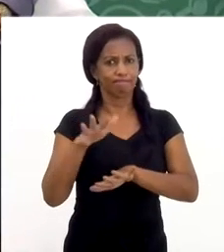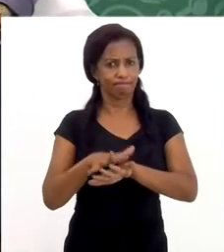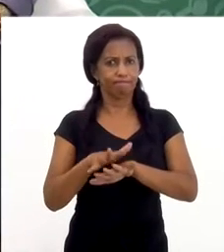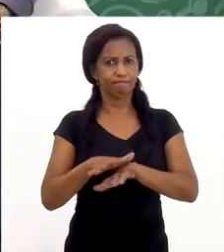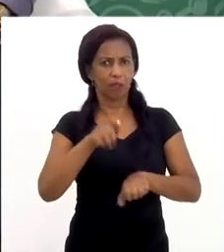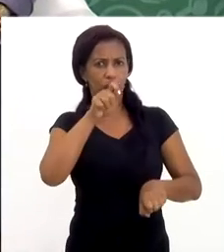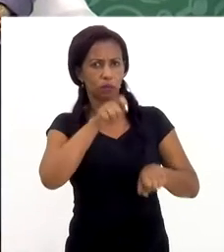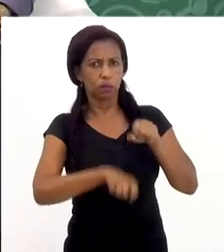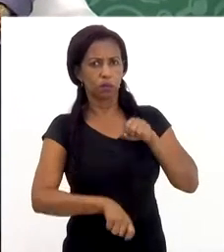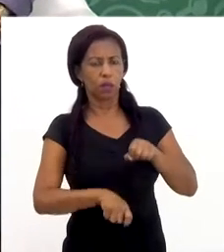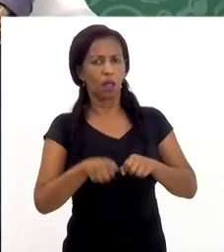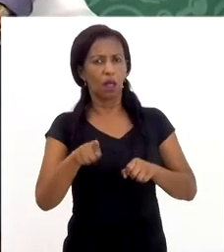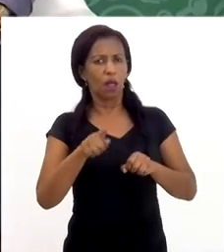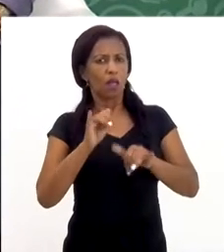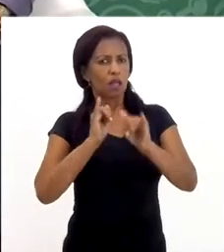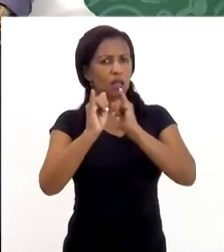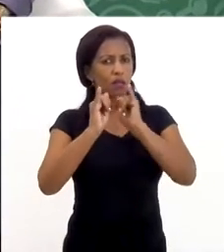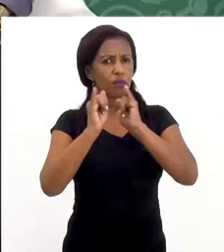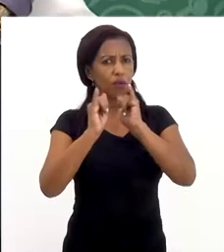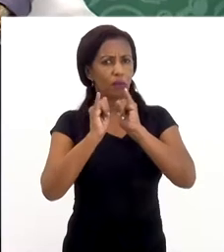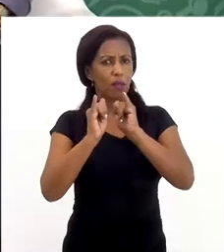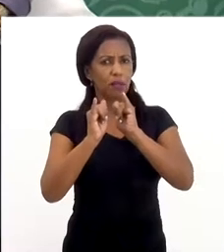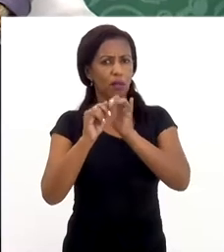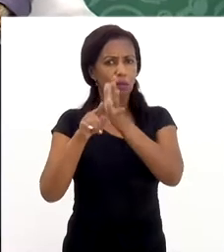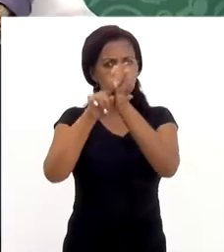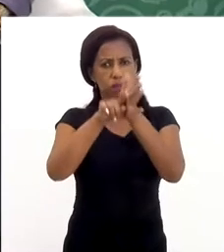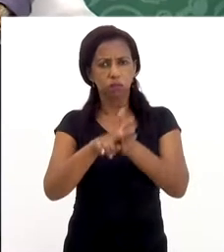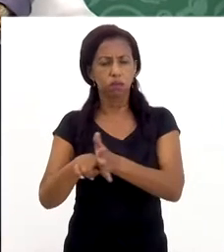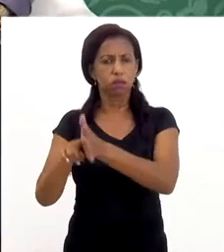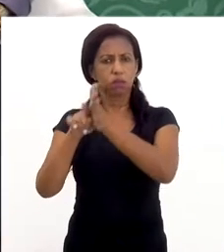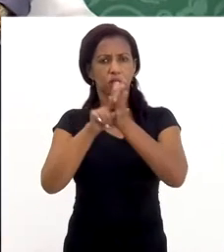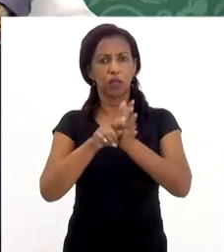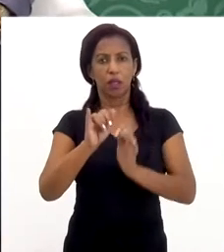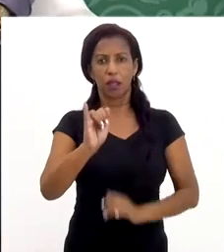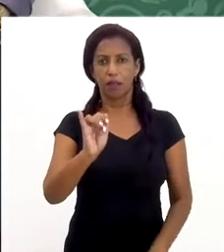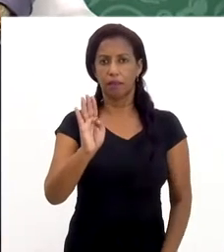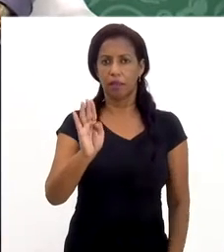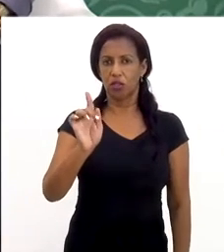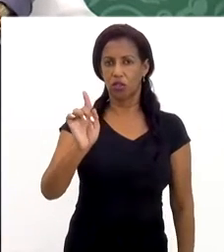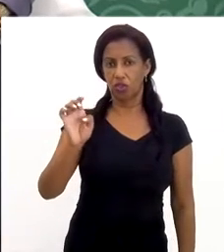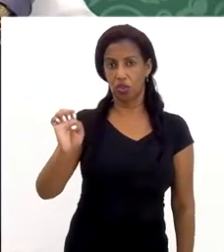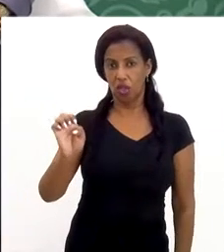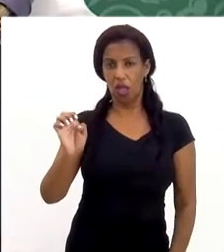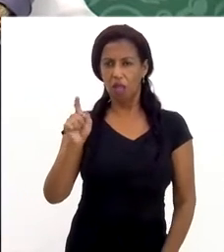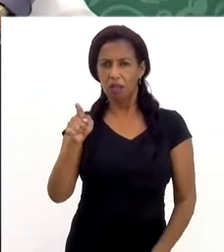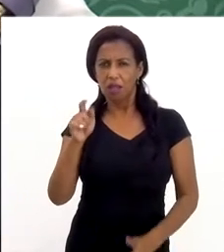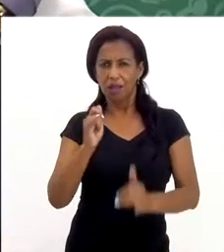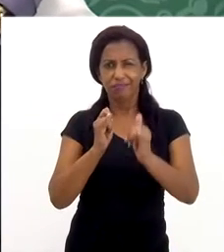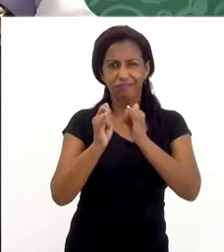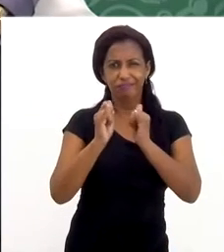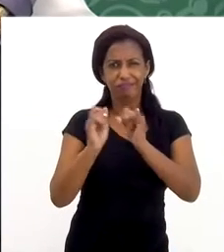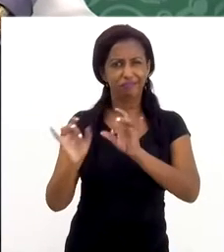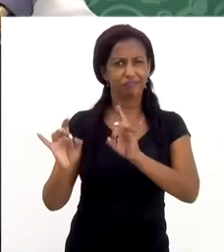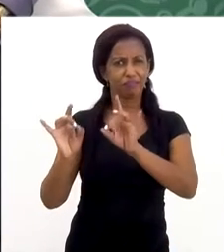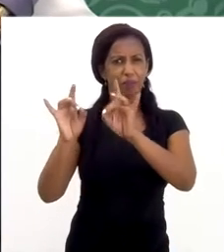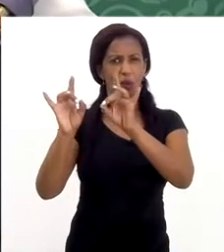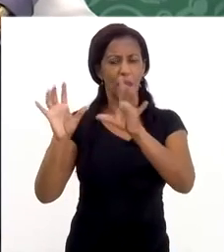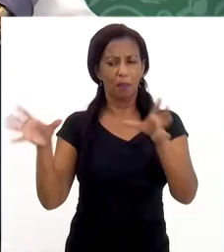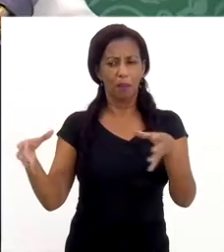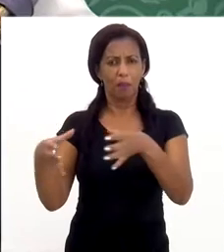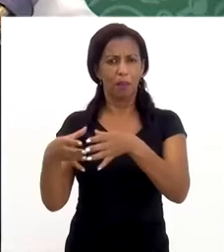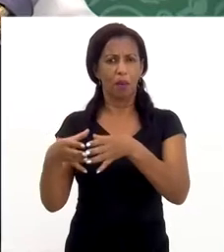sexo os dados Foram obtidos pela pesquisa Nacional de saúde escolar do IBGE que colheu informações exclusivas